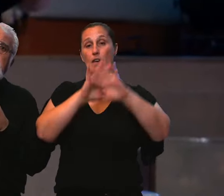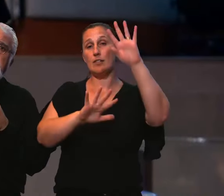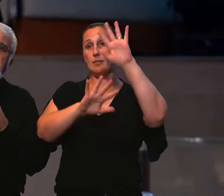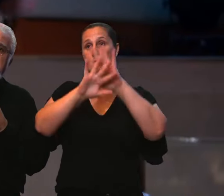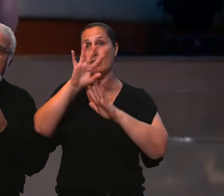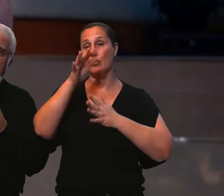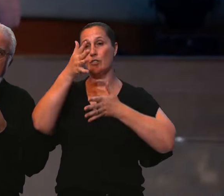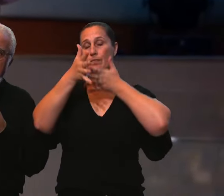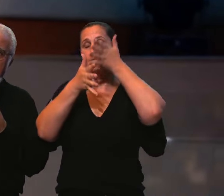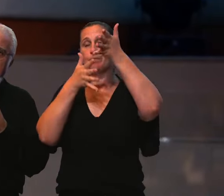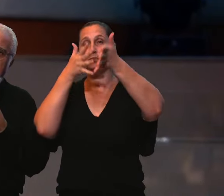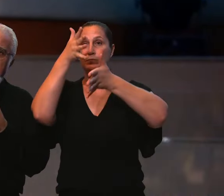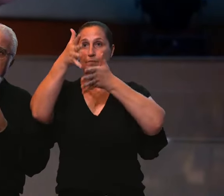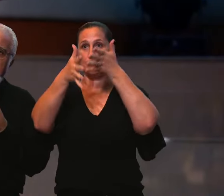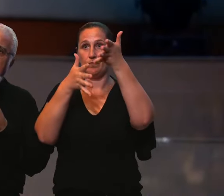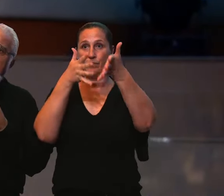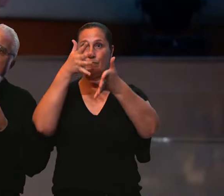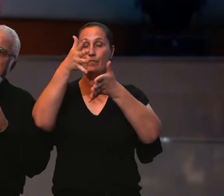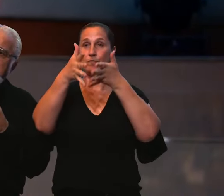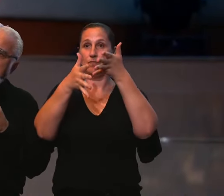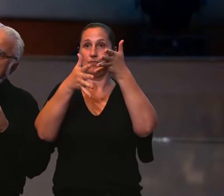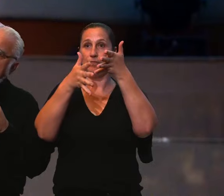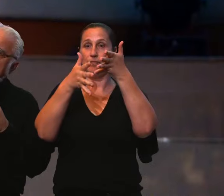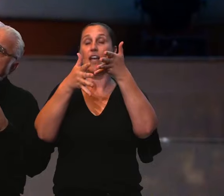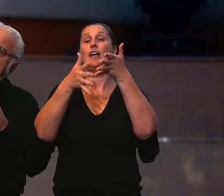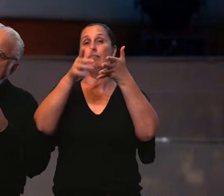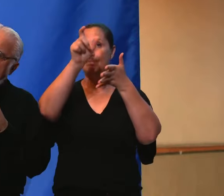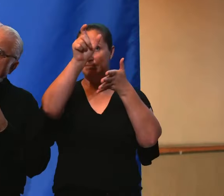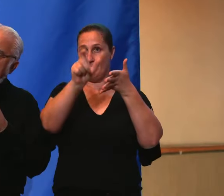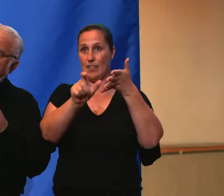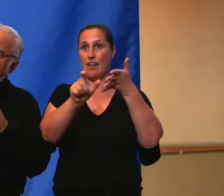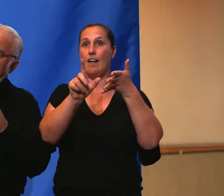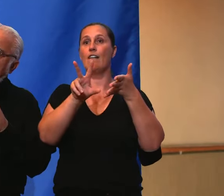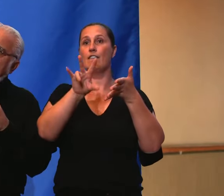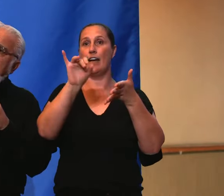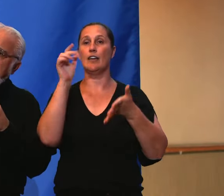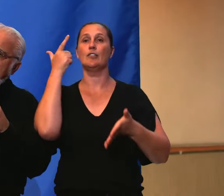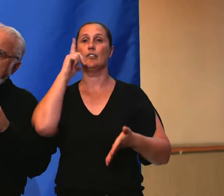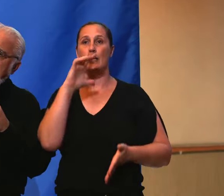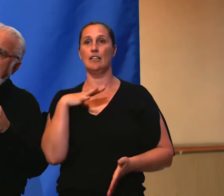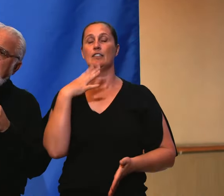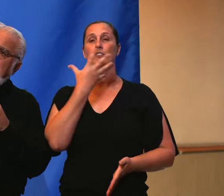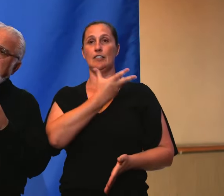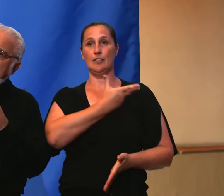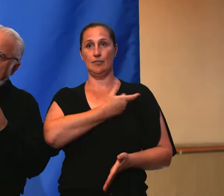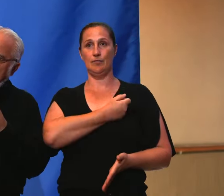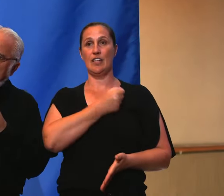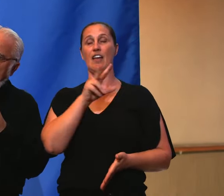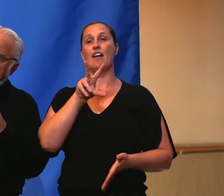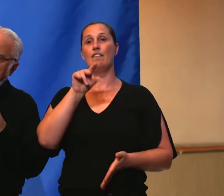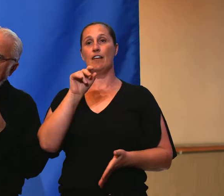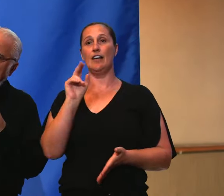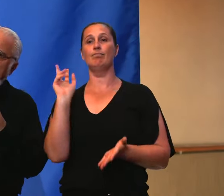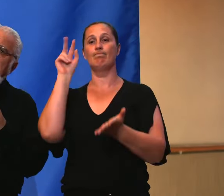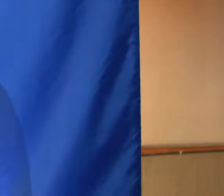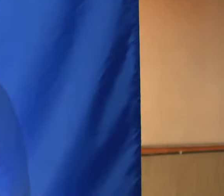mãos falarem este será salvo este será